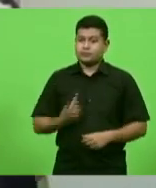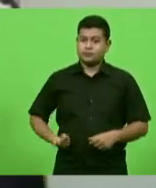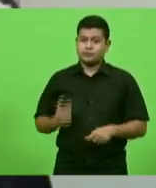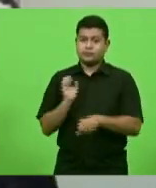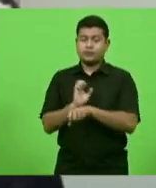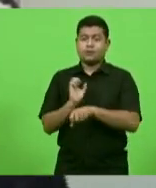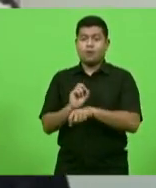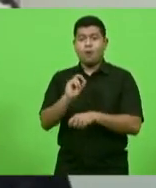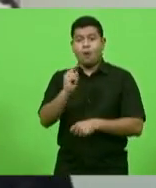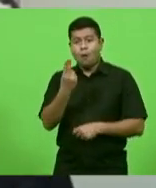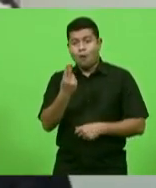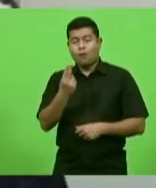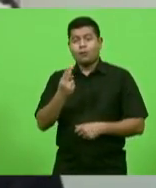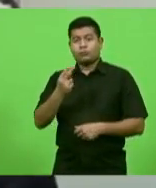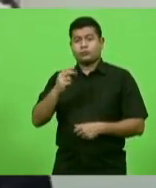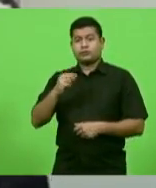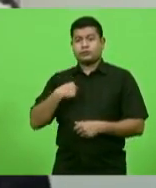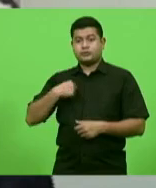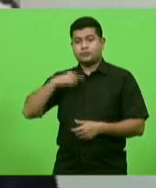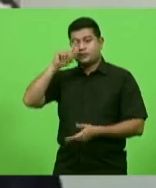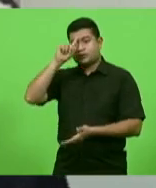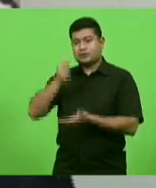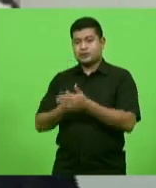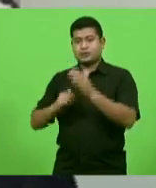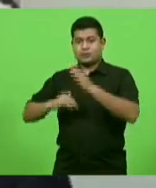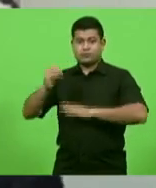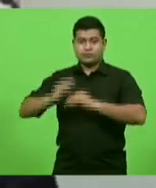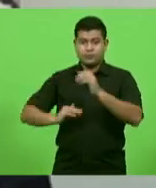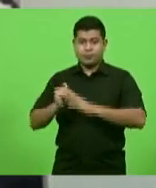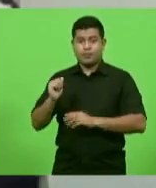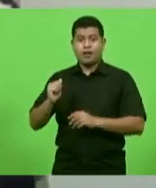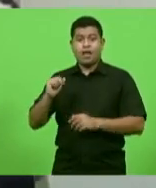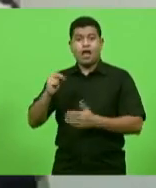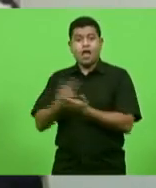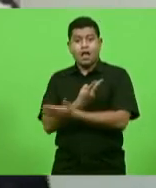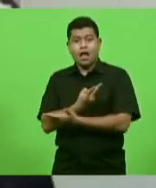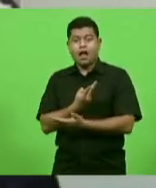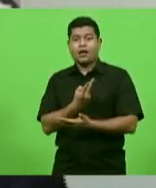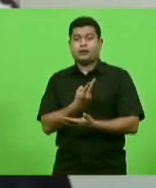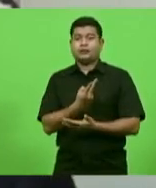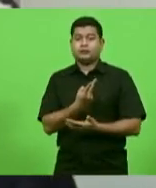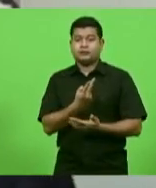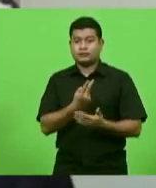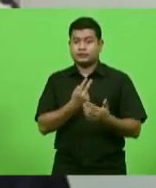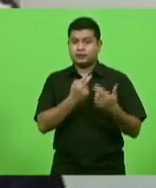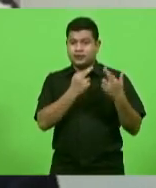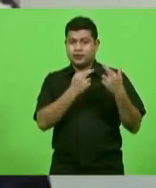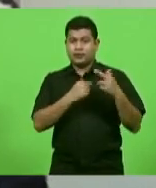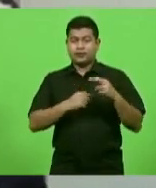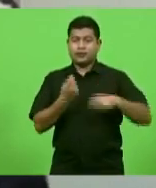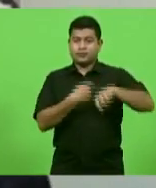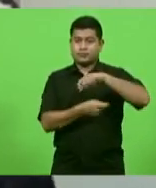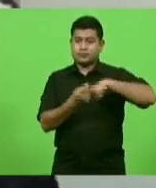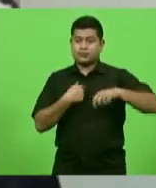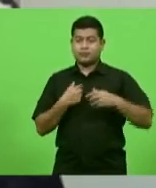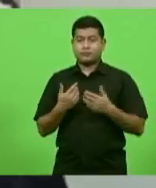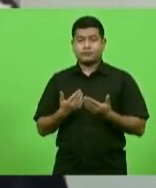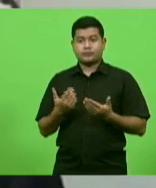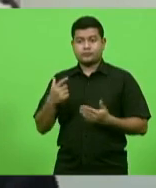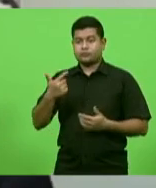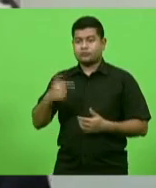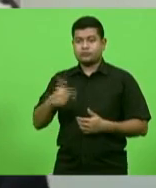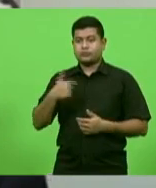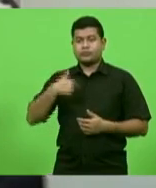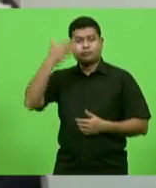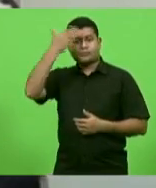ou de ato de improbidade administrativa e assim afirmou não existem evidências de que Carlos Moisés